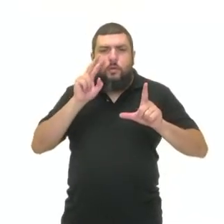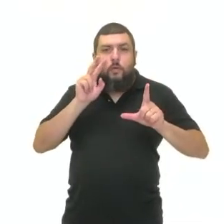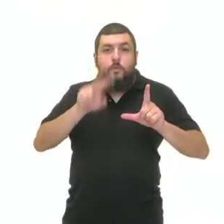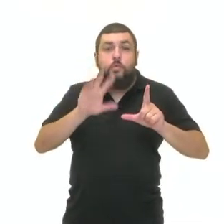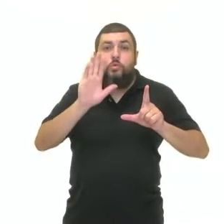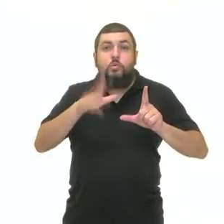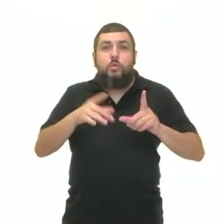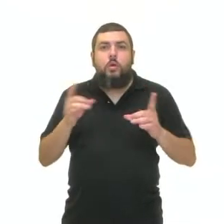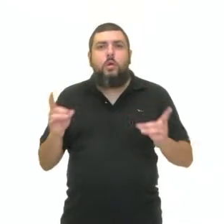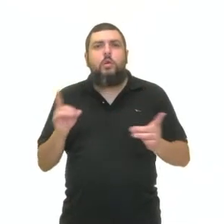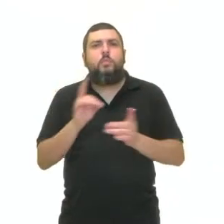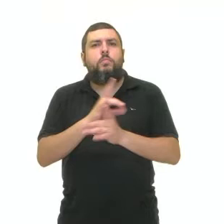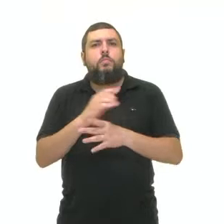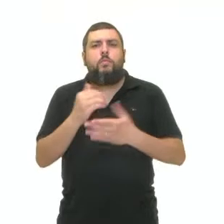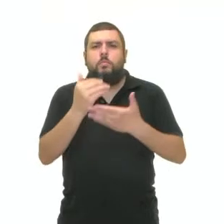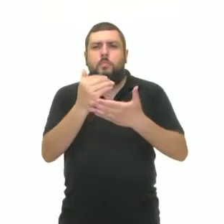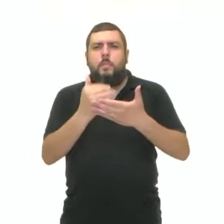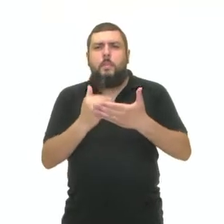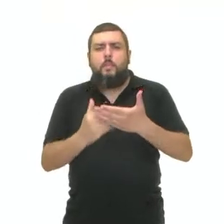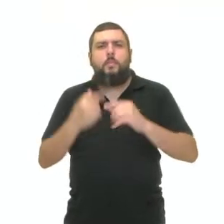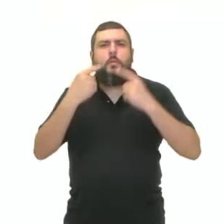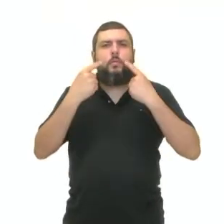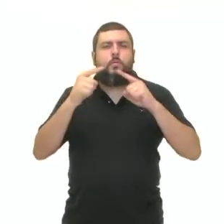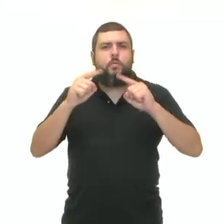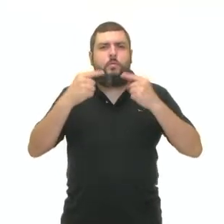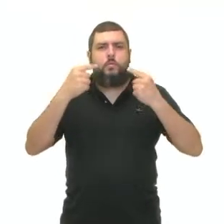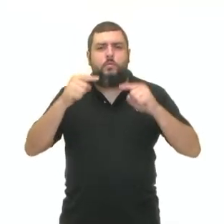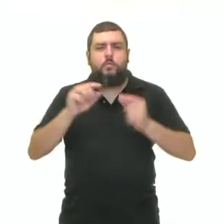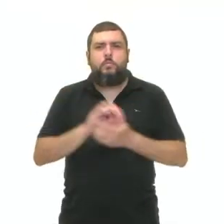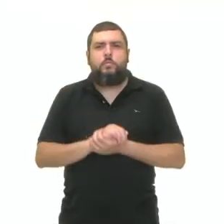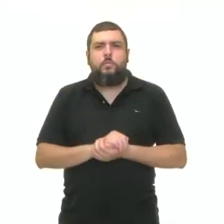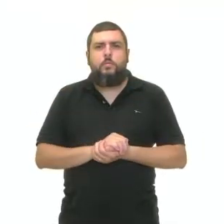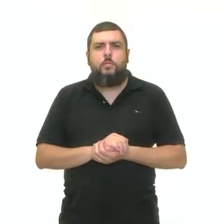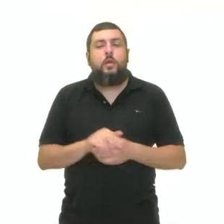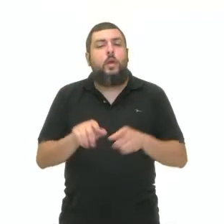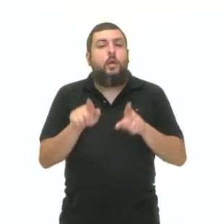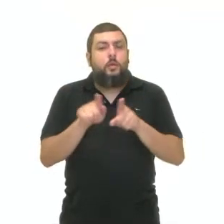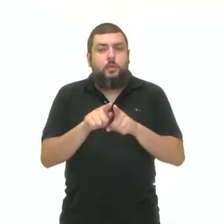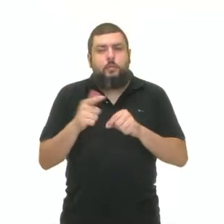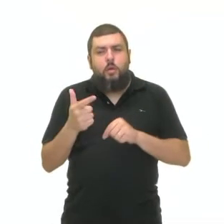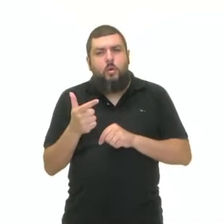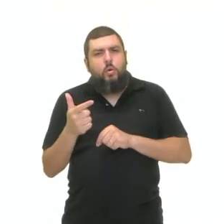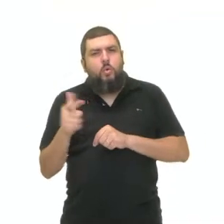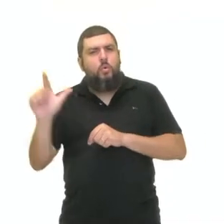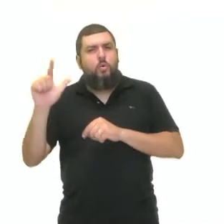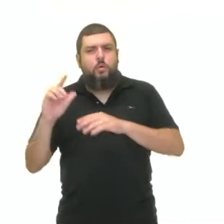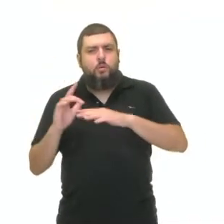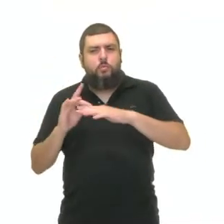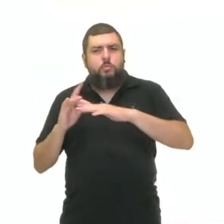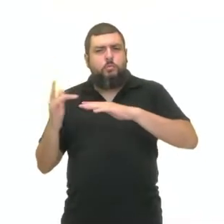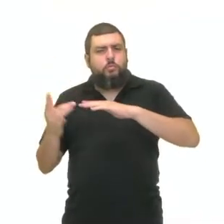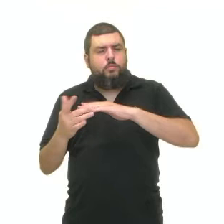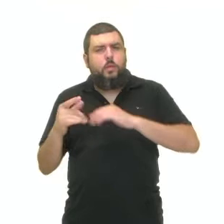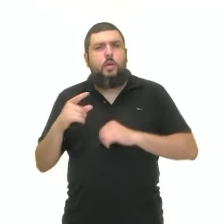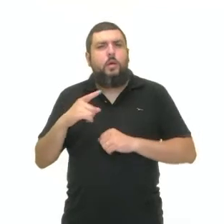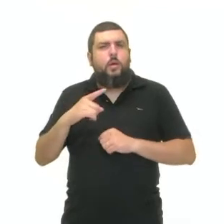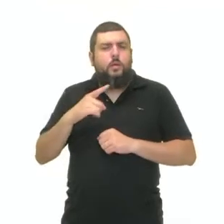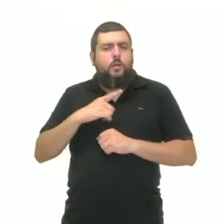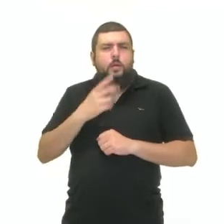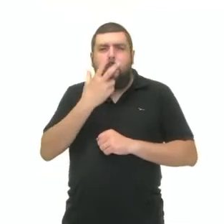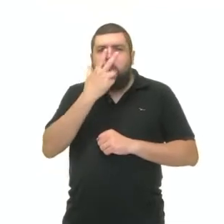os sistemas de outros aplicativos e redes sociais, este cérebro artificial consegue